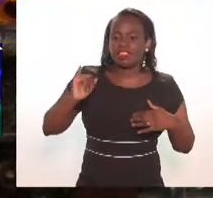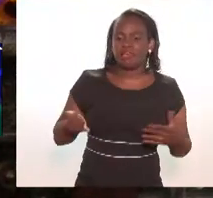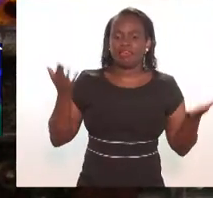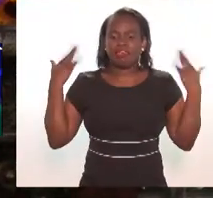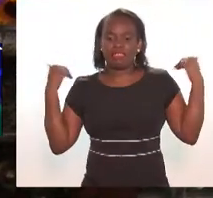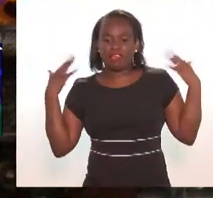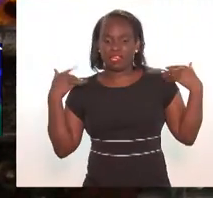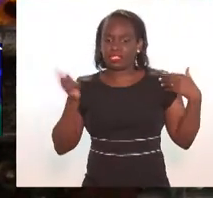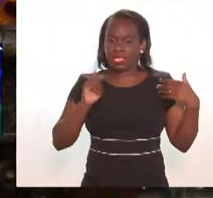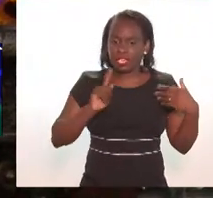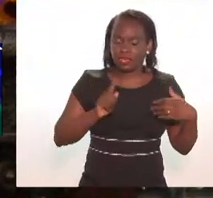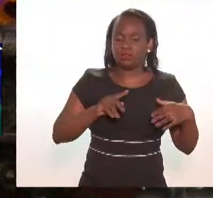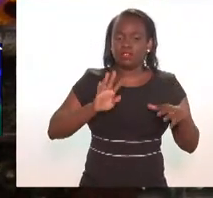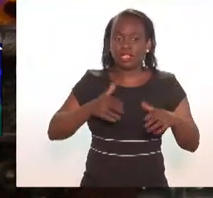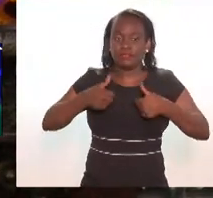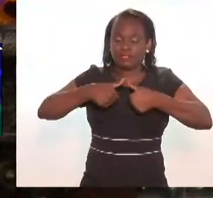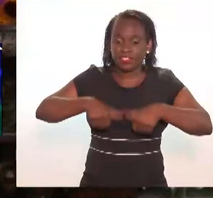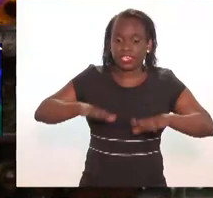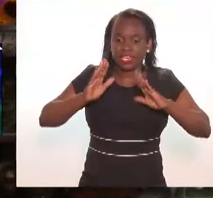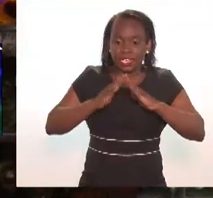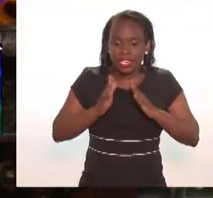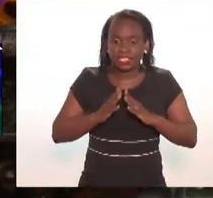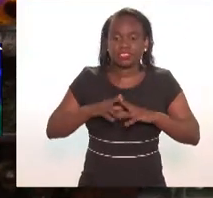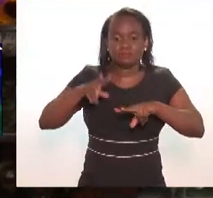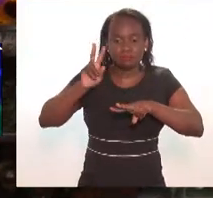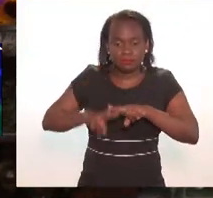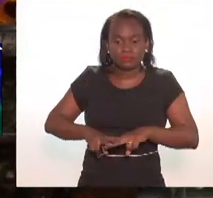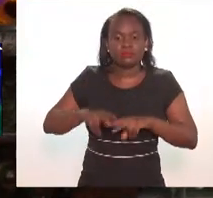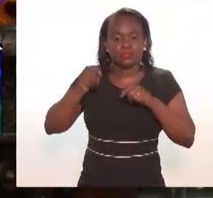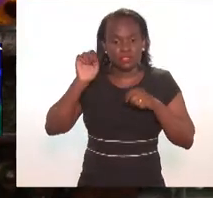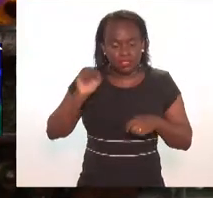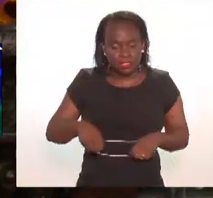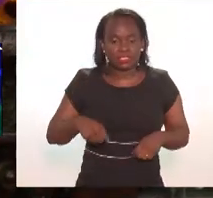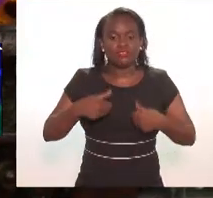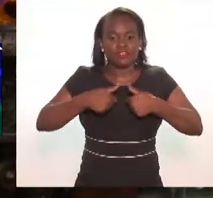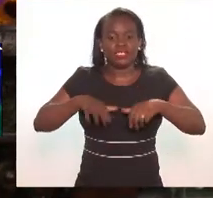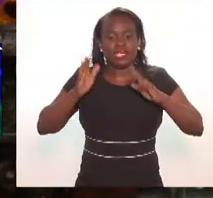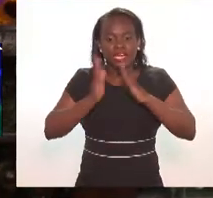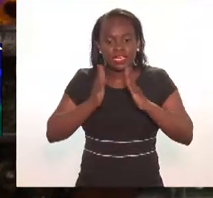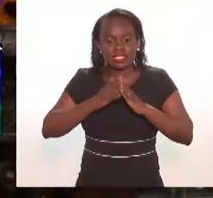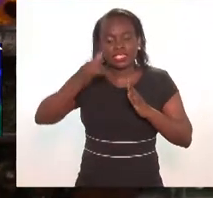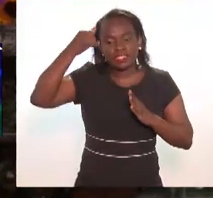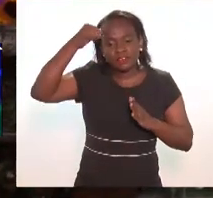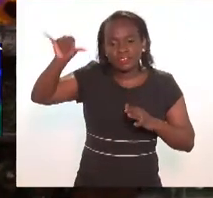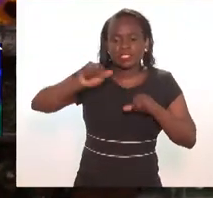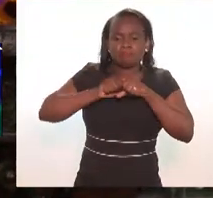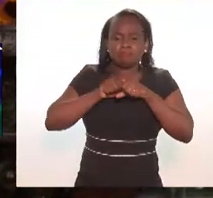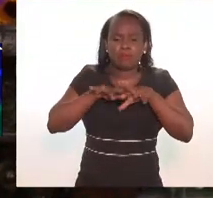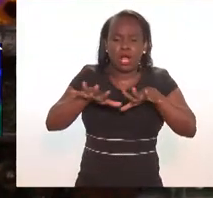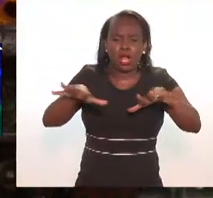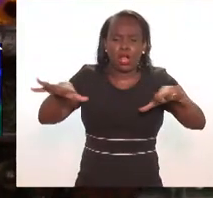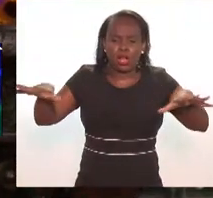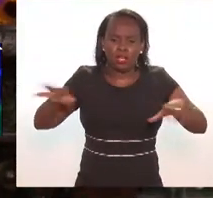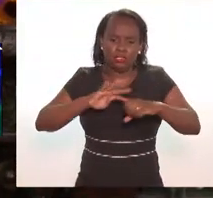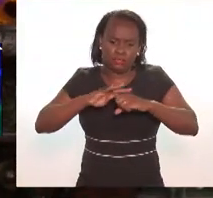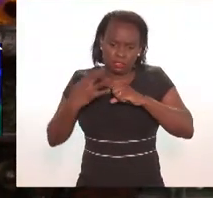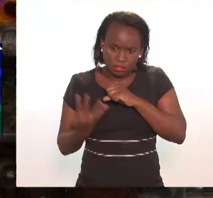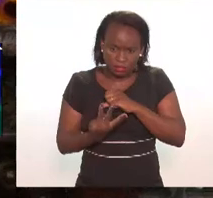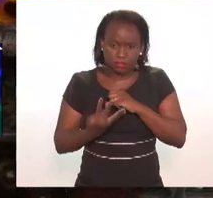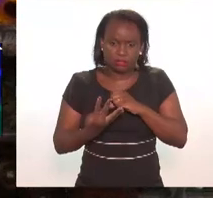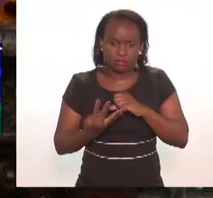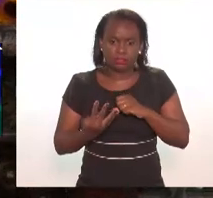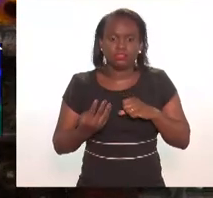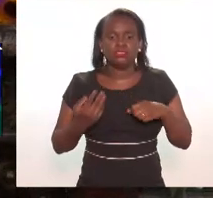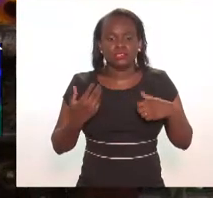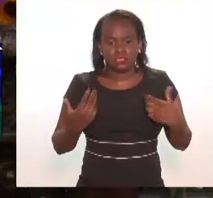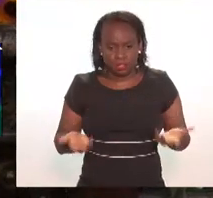é quarentenão. Estaremos em casa para evitar a proliferação do coronavírus.